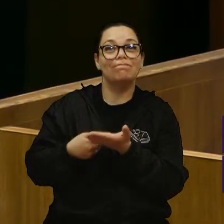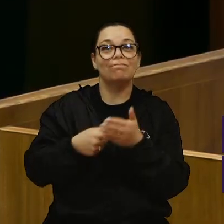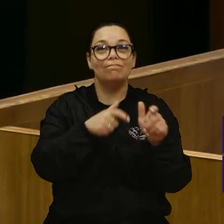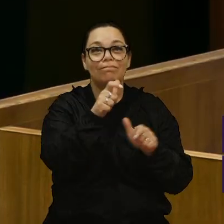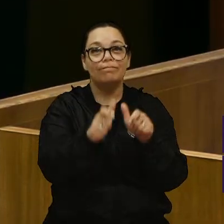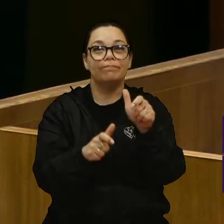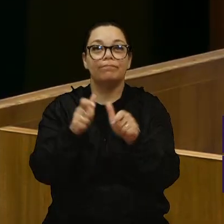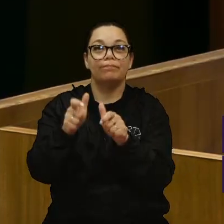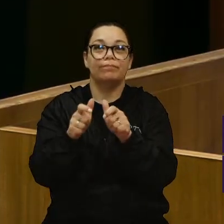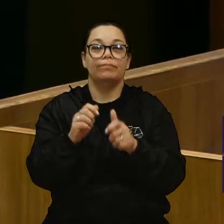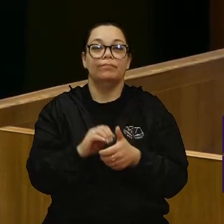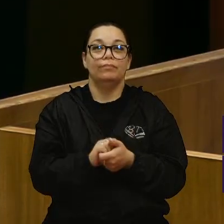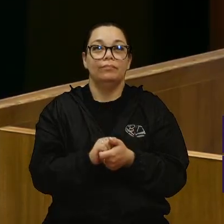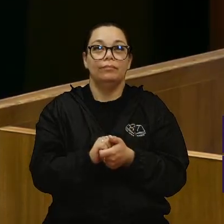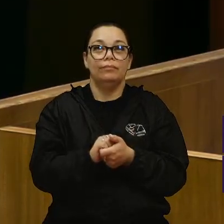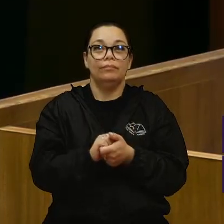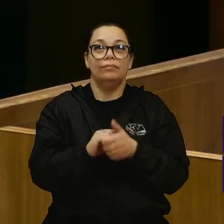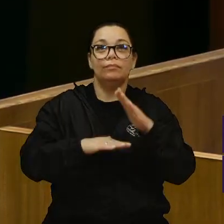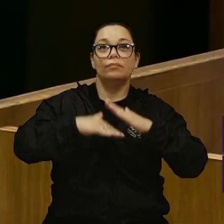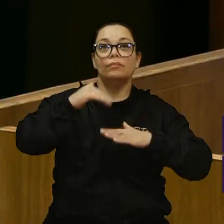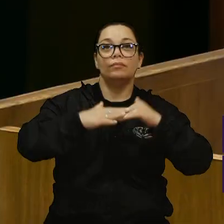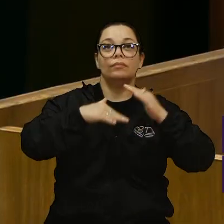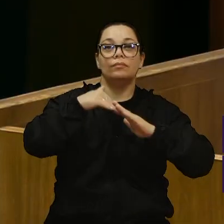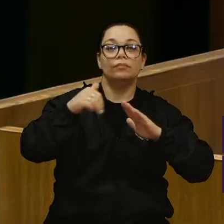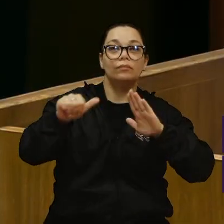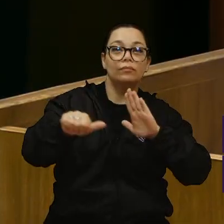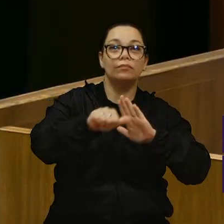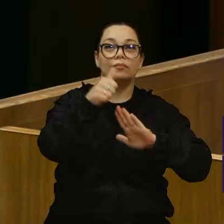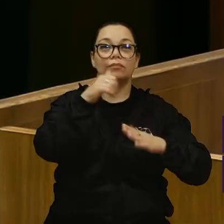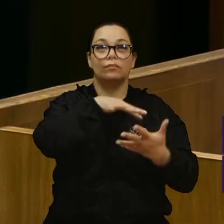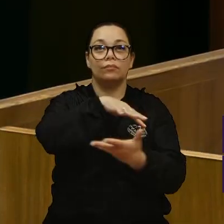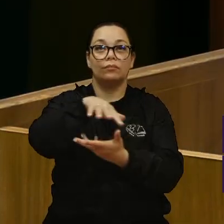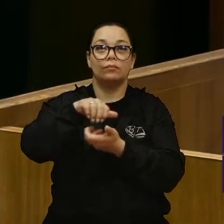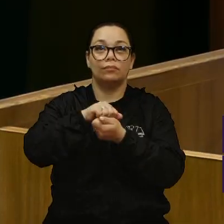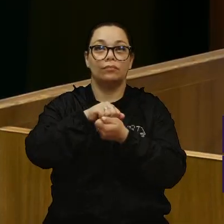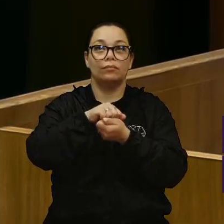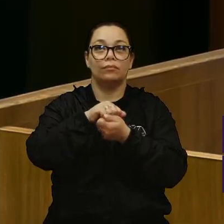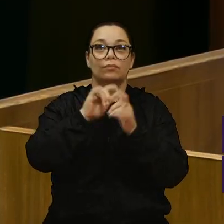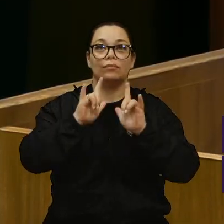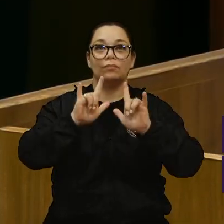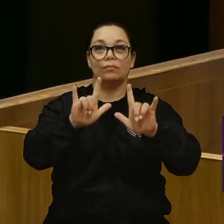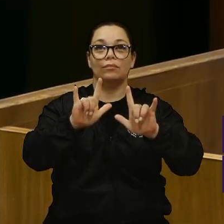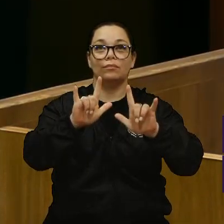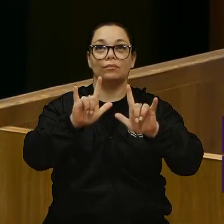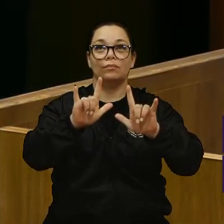pessoas, com a construção de um mundo melhor. Te amo.